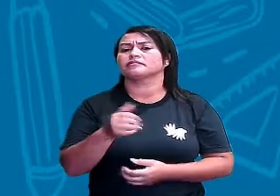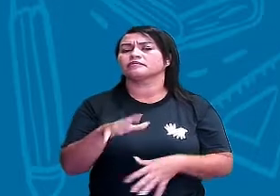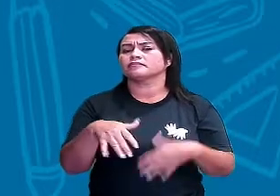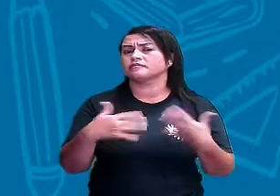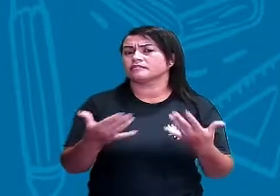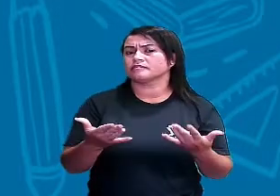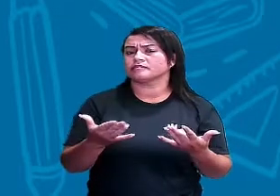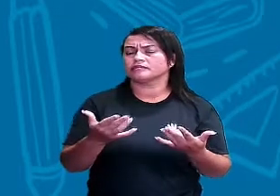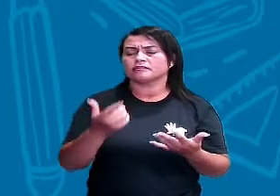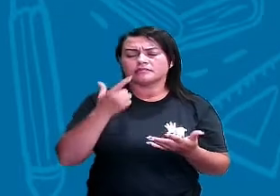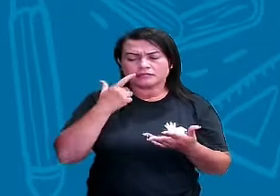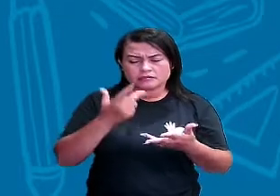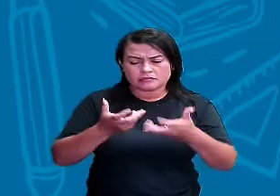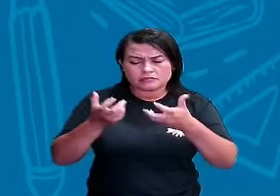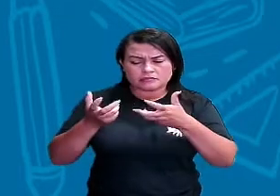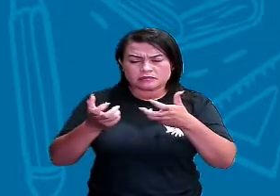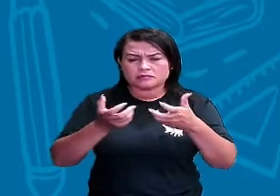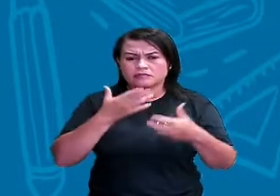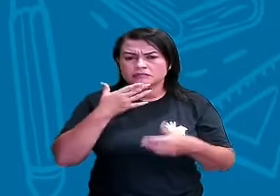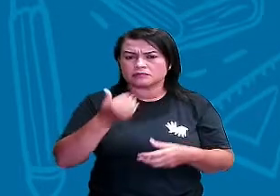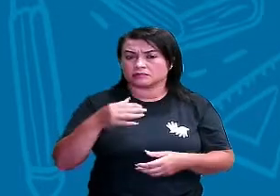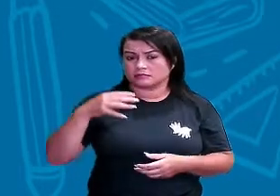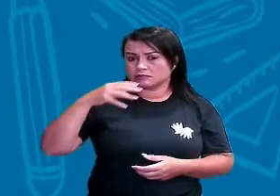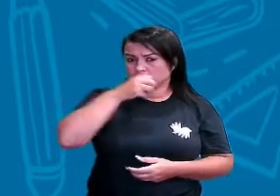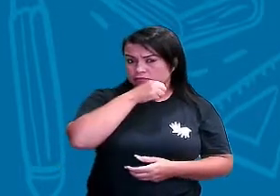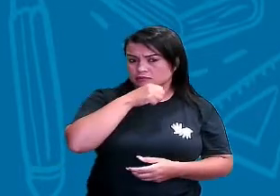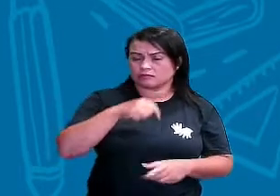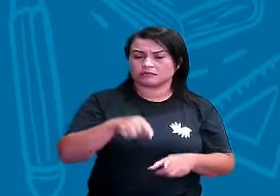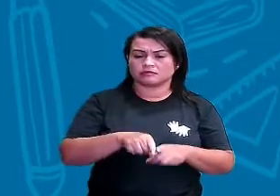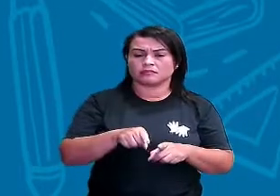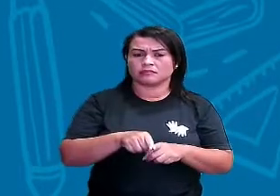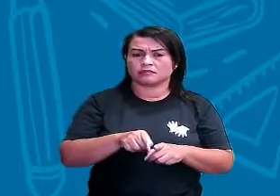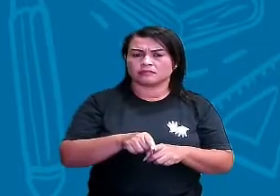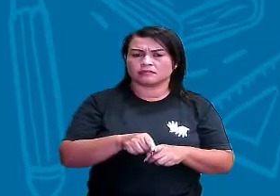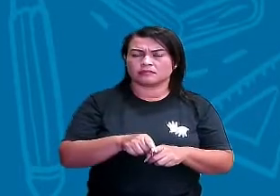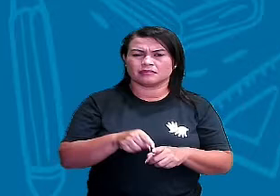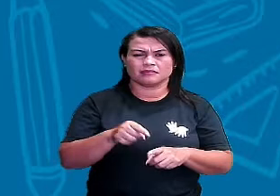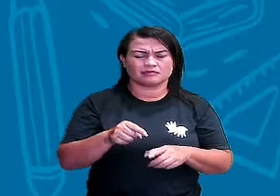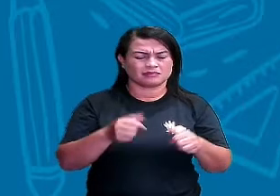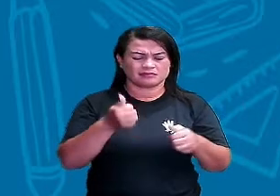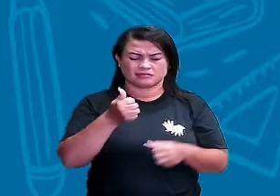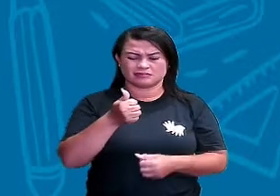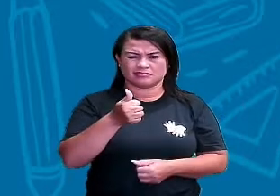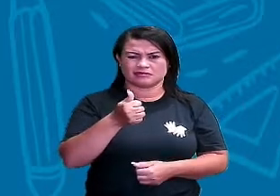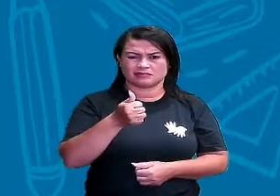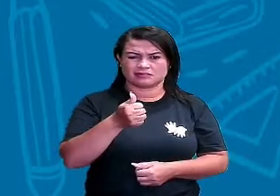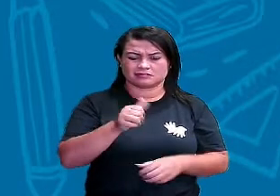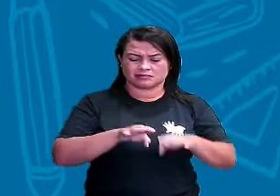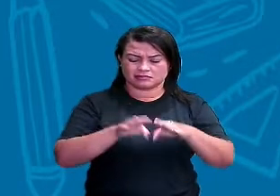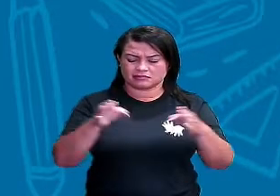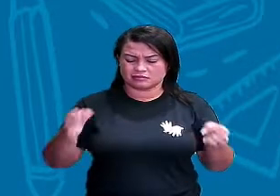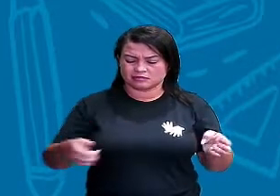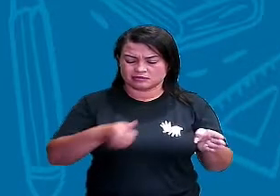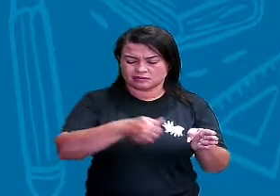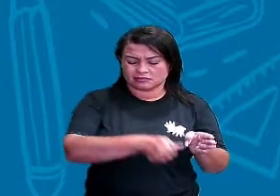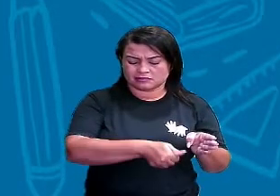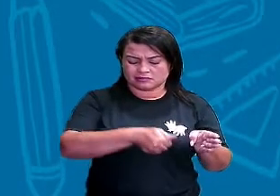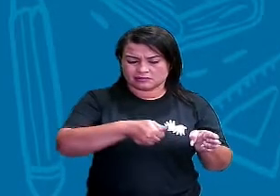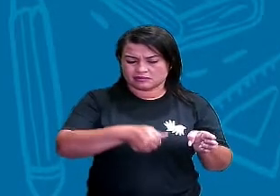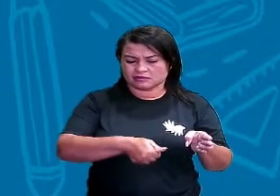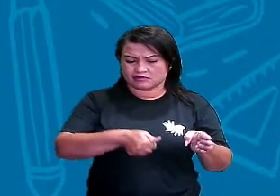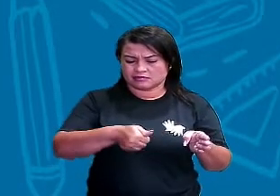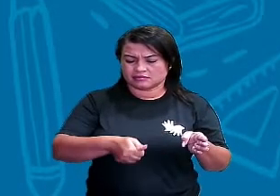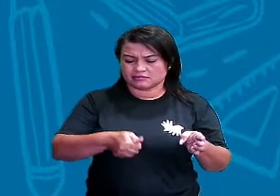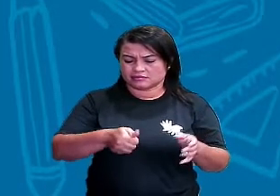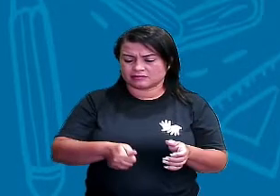que me daria uma medida melhor e mais rápida também, né? Porque já imaginou pegar com um polegar na mesa assim, um polegar do